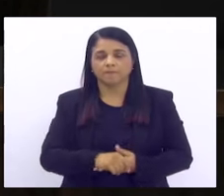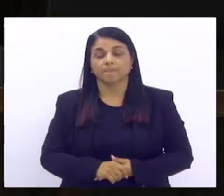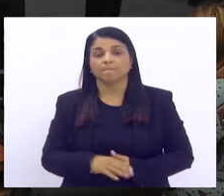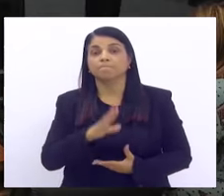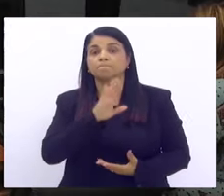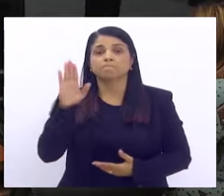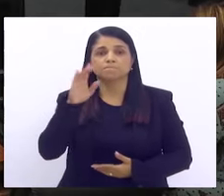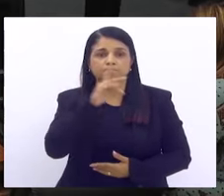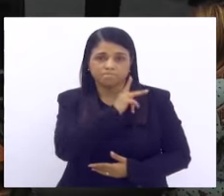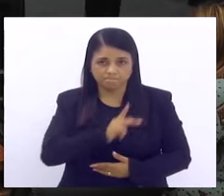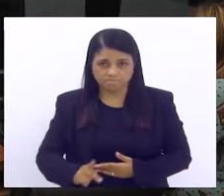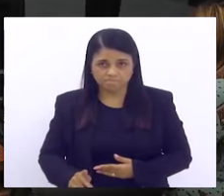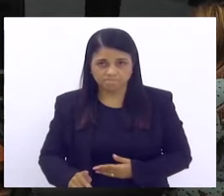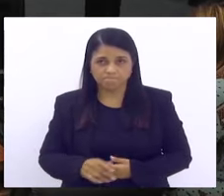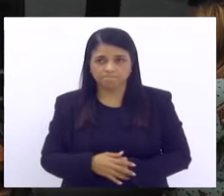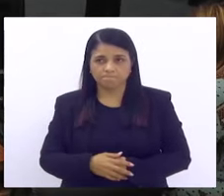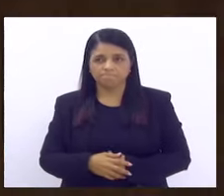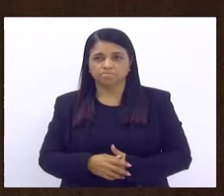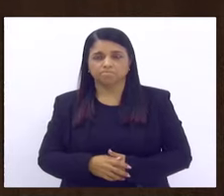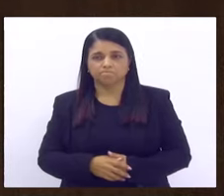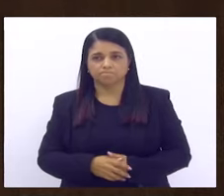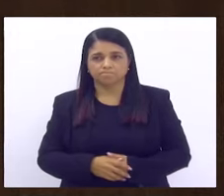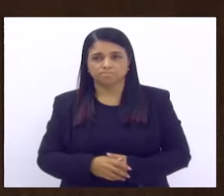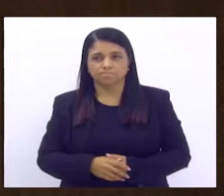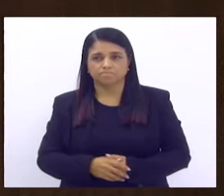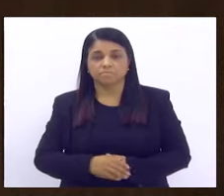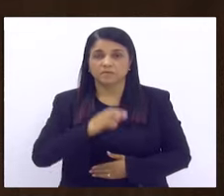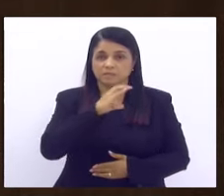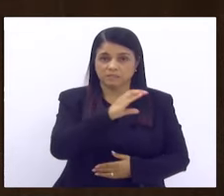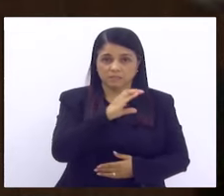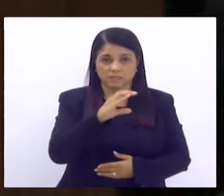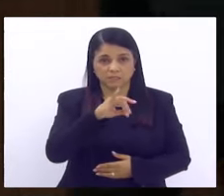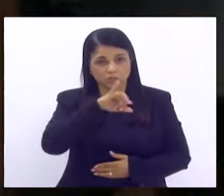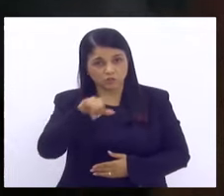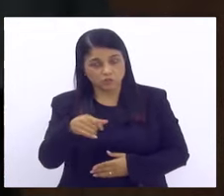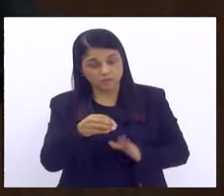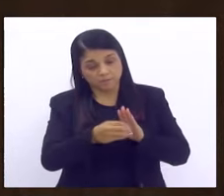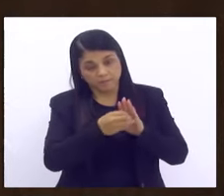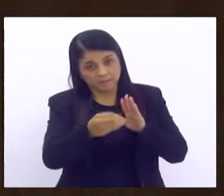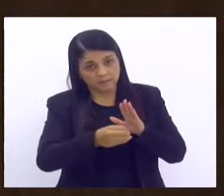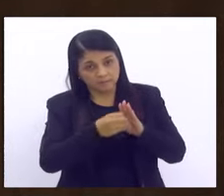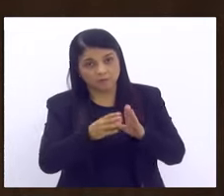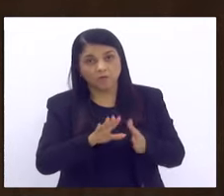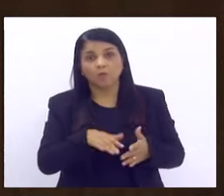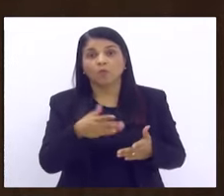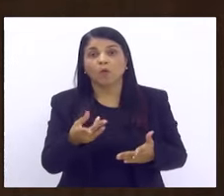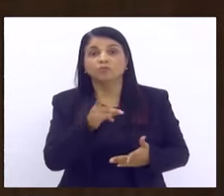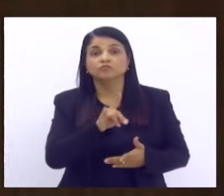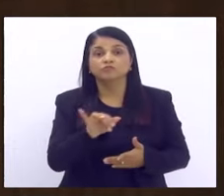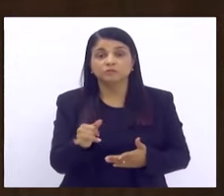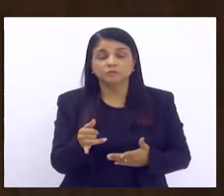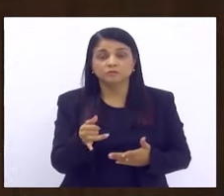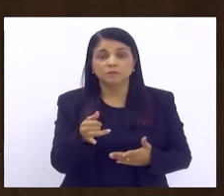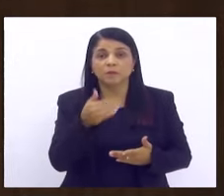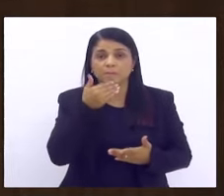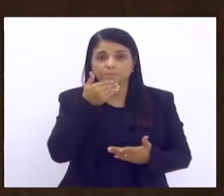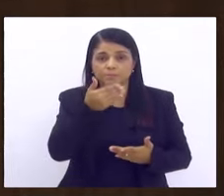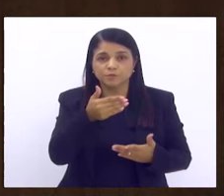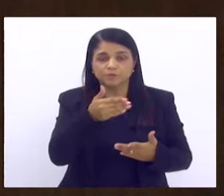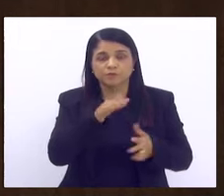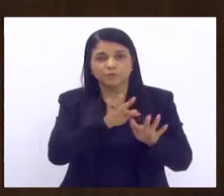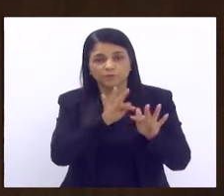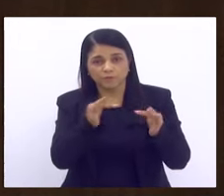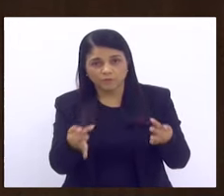presidente, eu não sei quando a CCJ deu o parecer, se ela pediu forma final